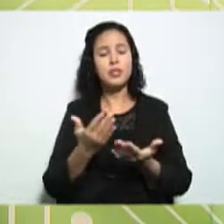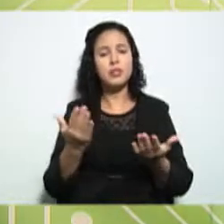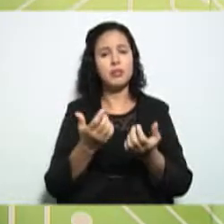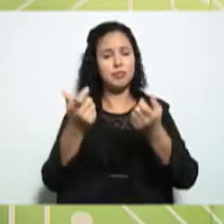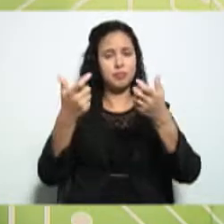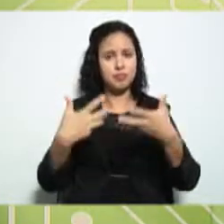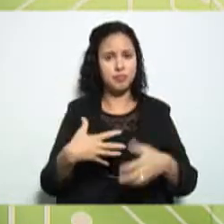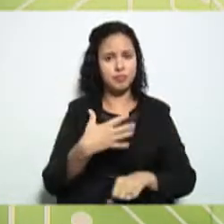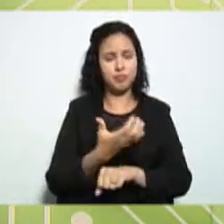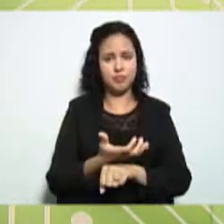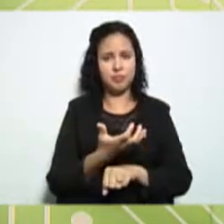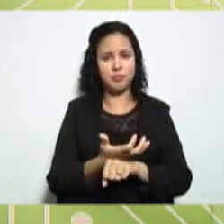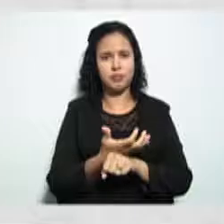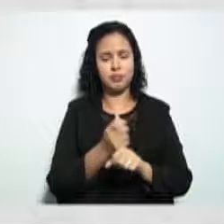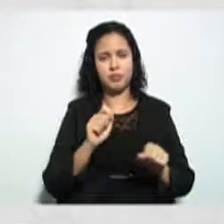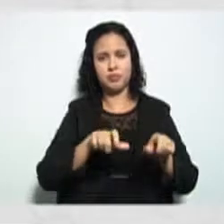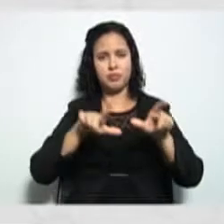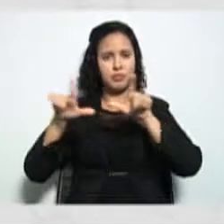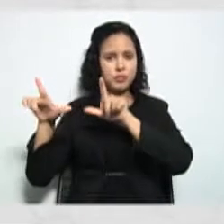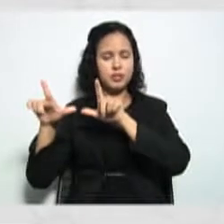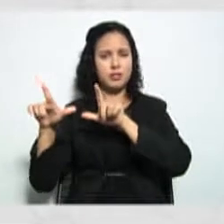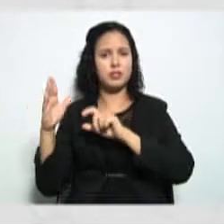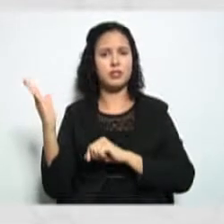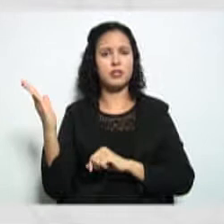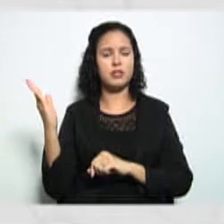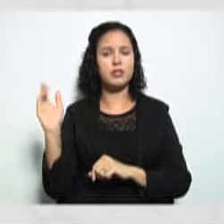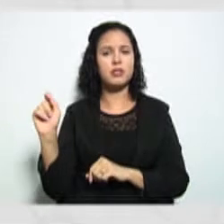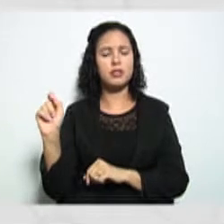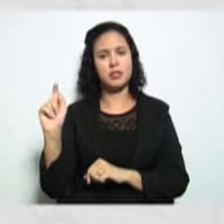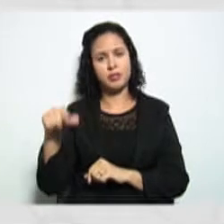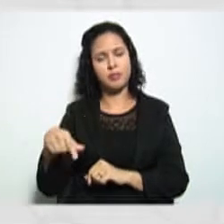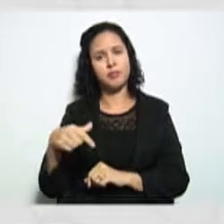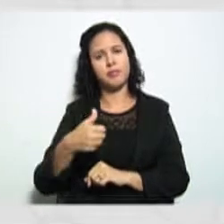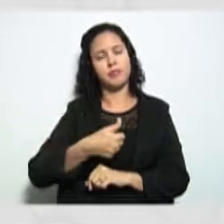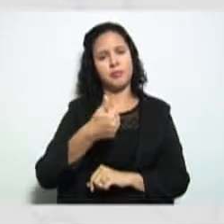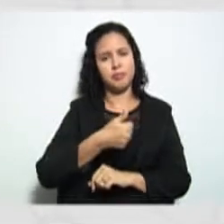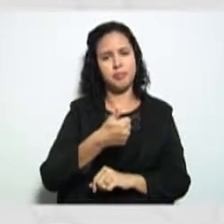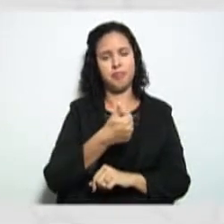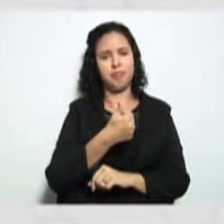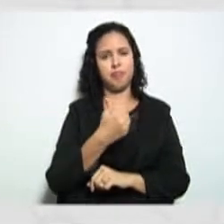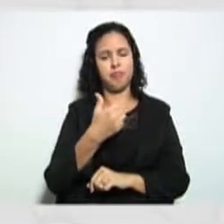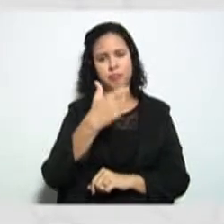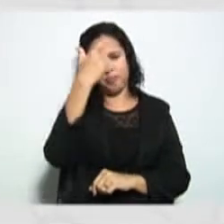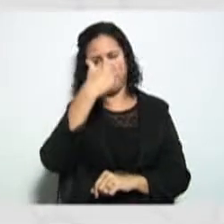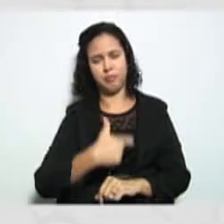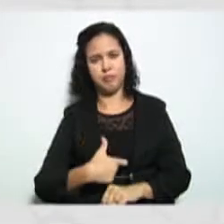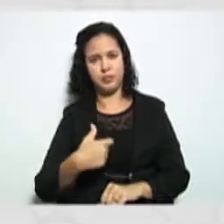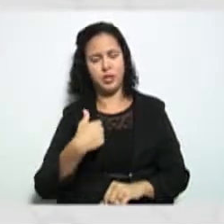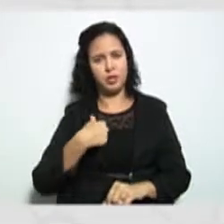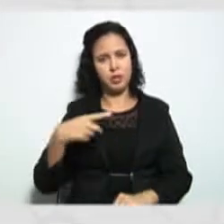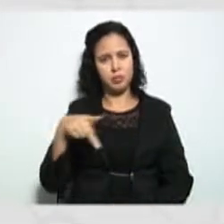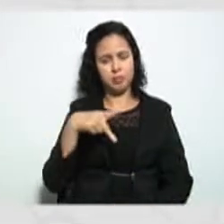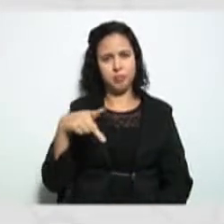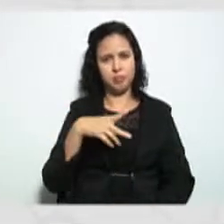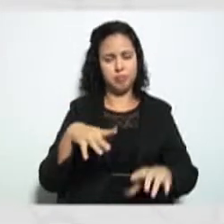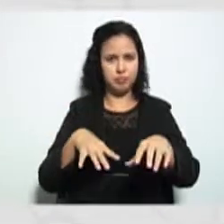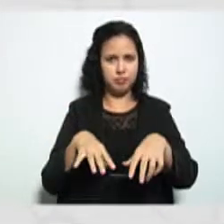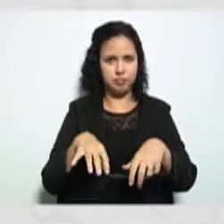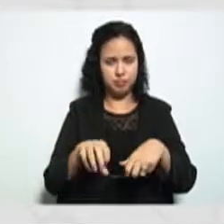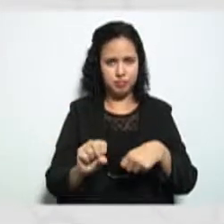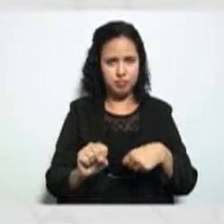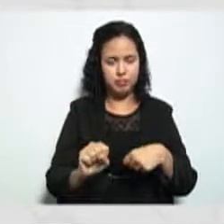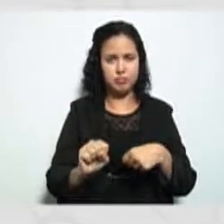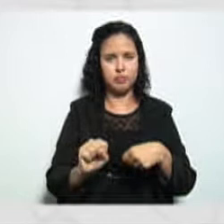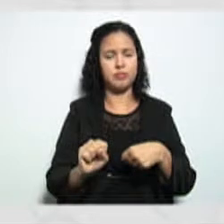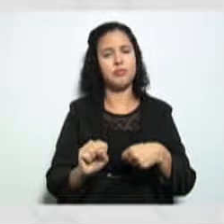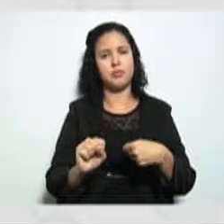disciplina? A gente vai ver aqui nos slides que primeiro a gente começa com a nossa apresentação, né? Eu sou professora formadora, meu